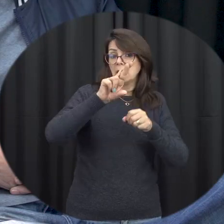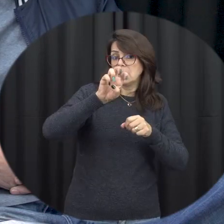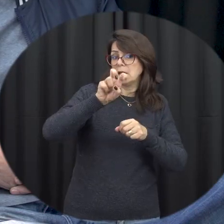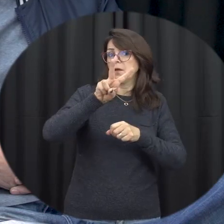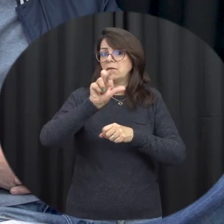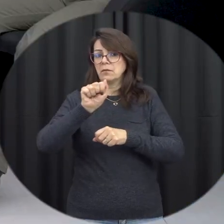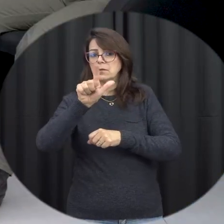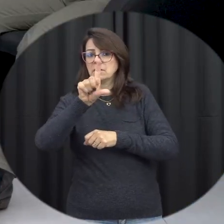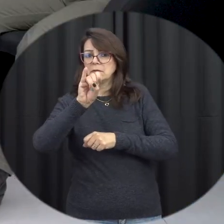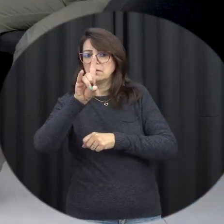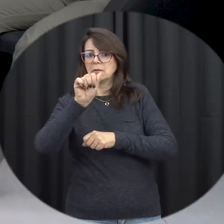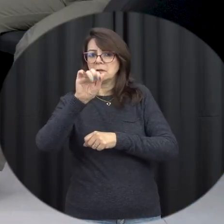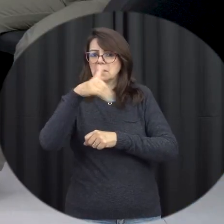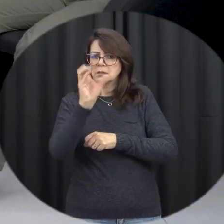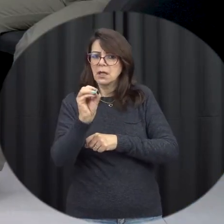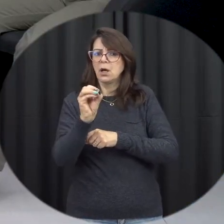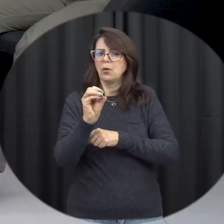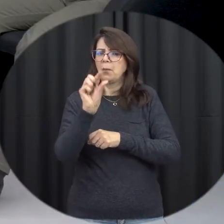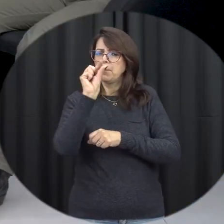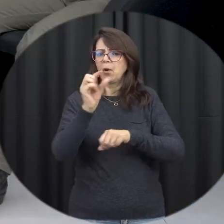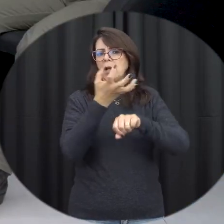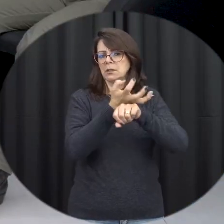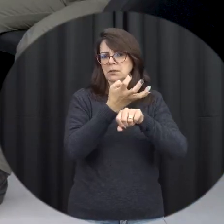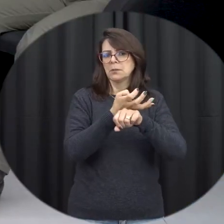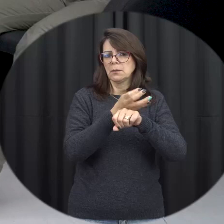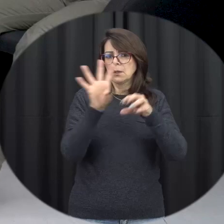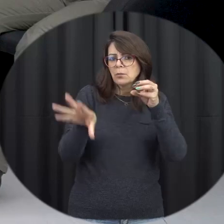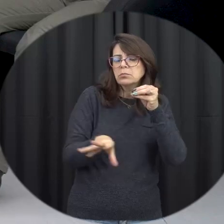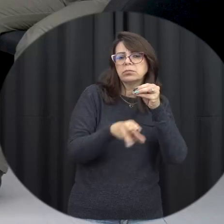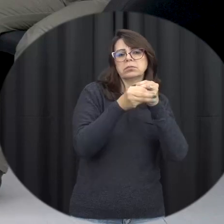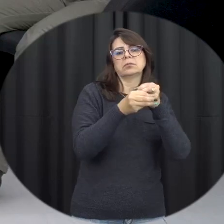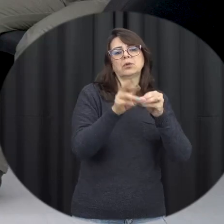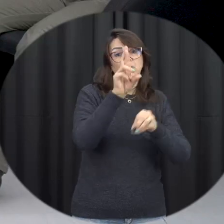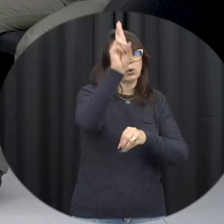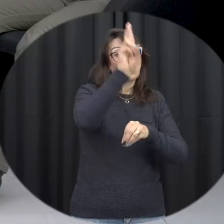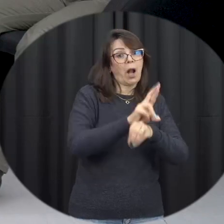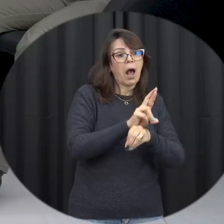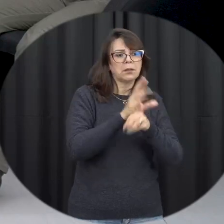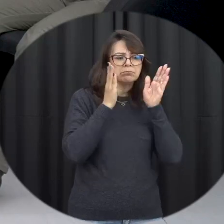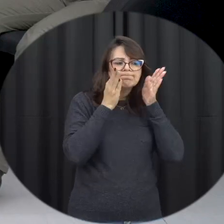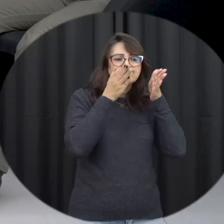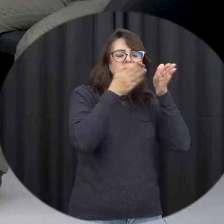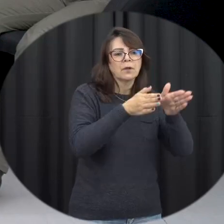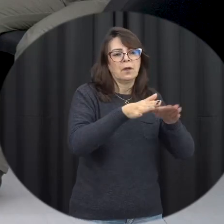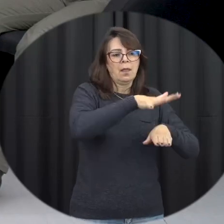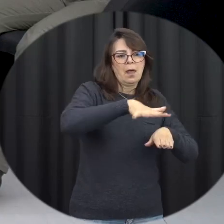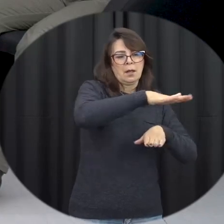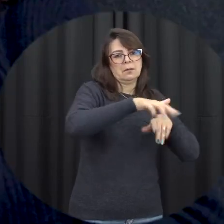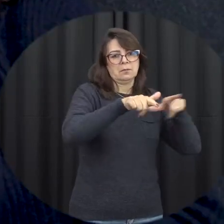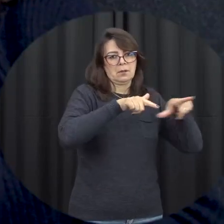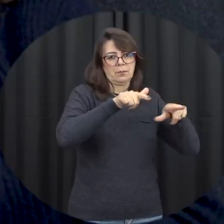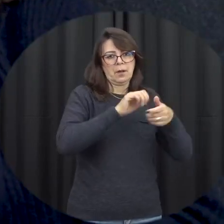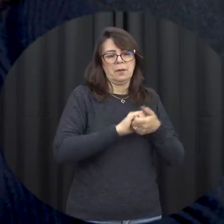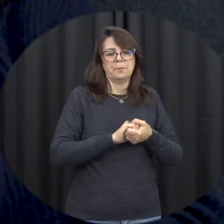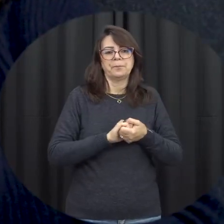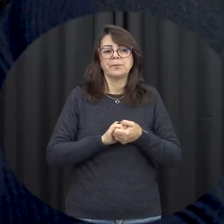automática, a equivalência, e ficaram assim pouquinhas disciplinas para fazer o doutorado. Eu me dediquei mais ao trabalho de campo